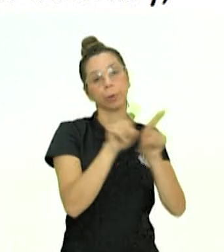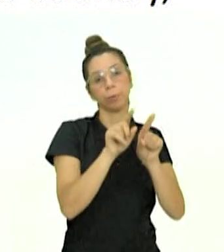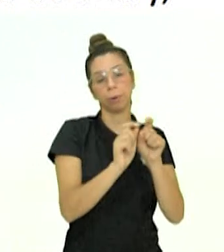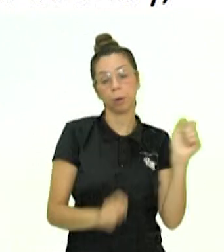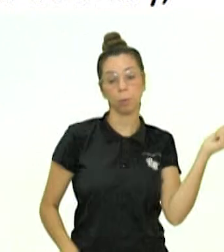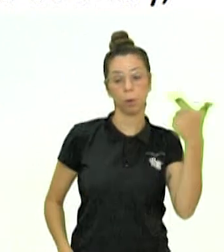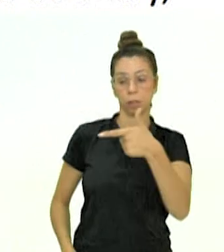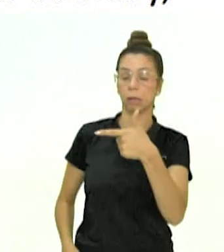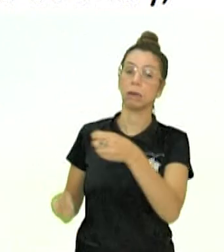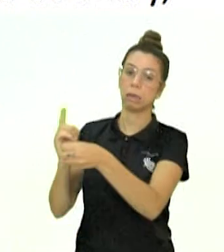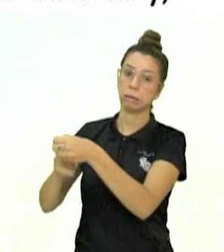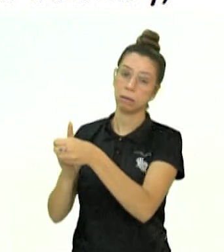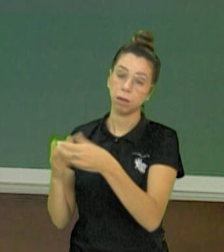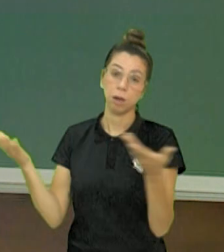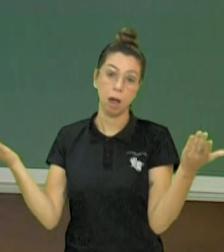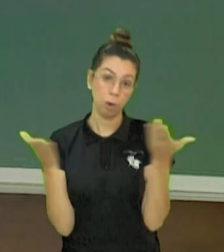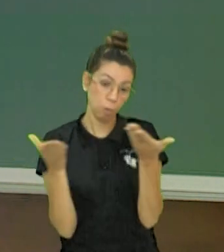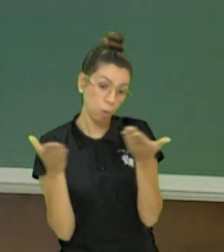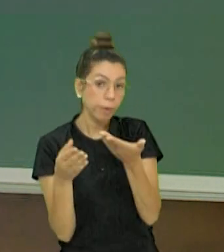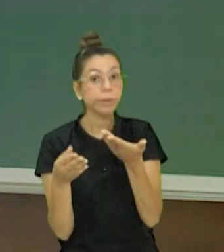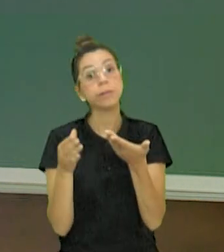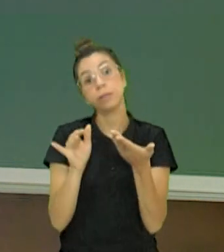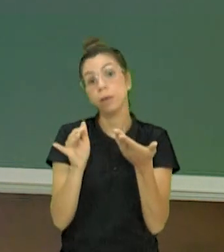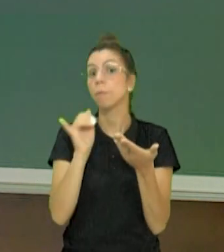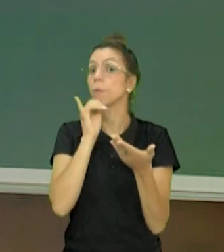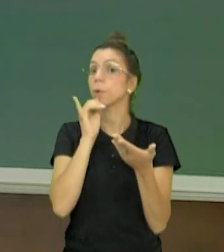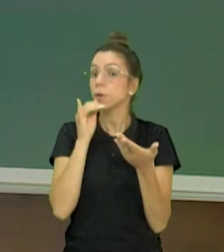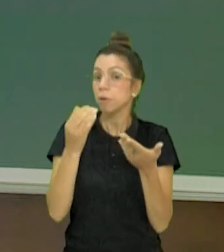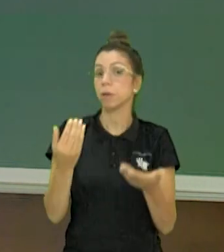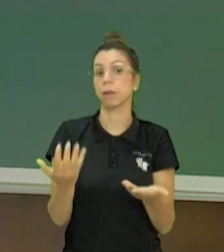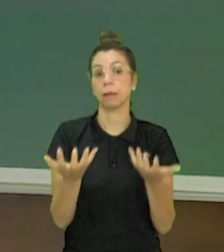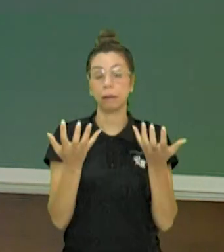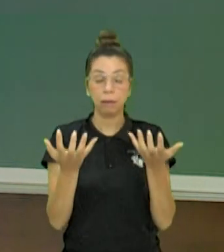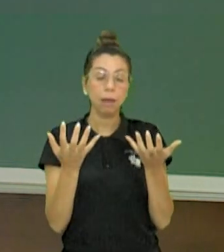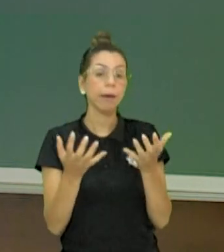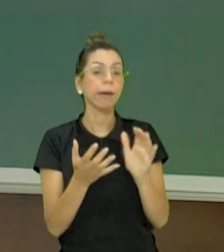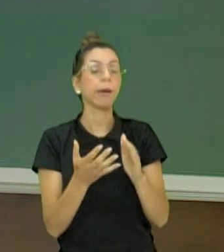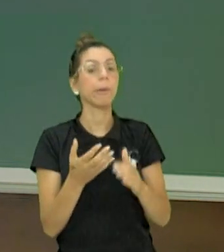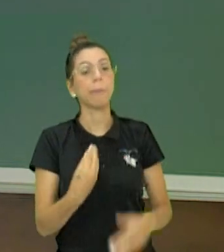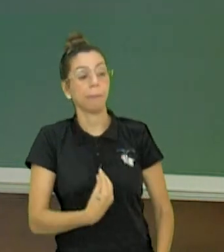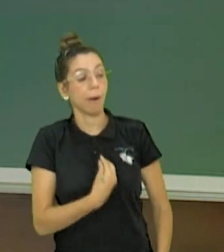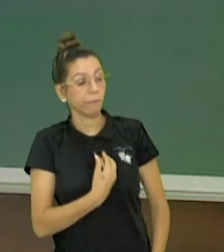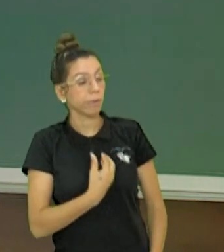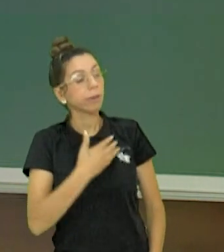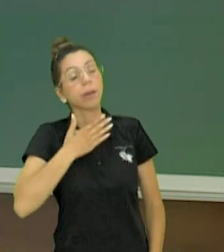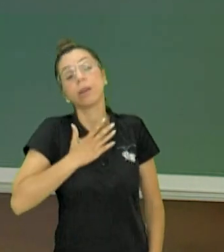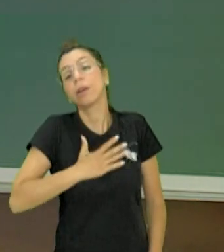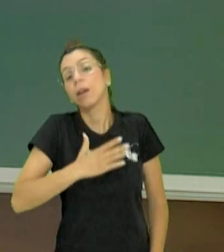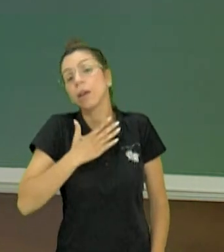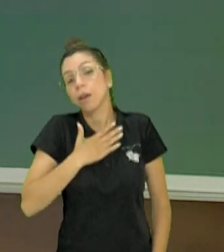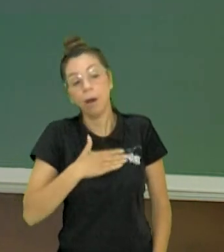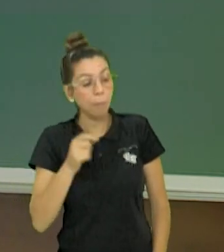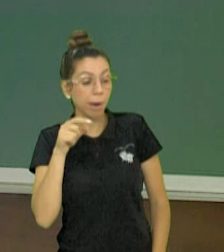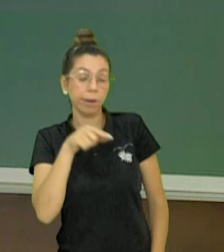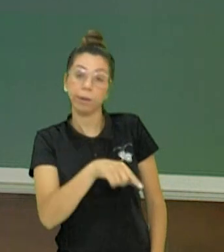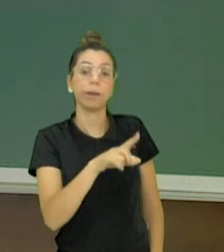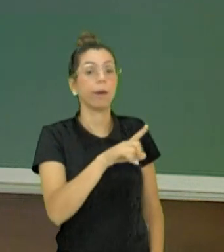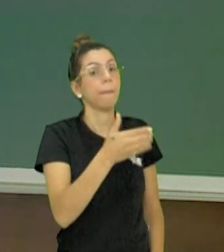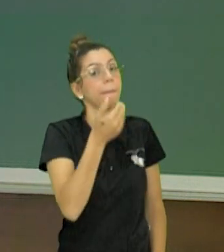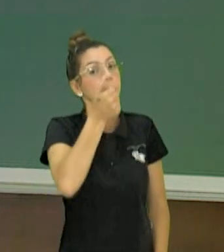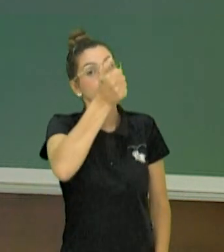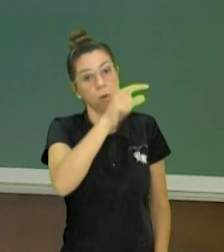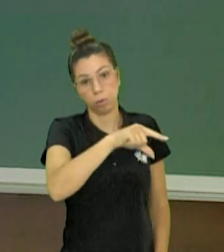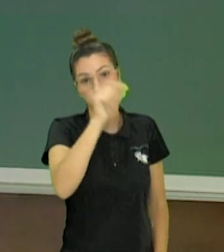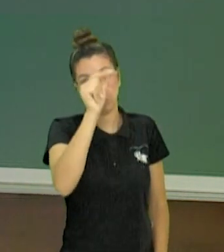vida menos agitada, um estilo de vida menos agitado, o campo é a melhor opção. Big cities may